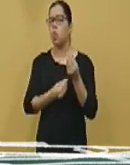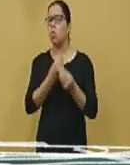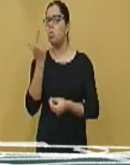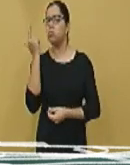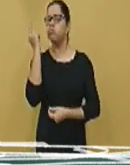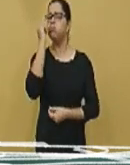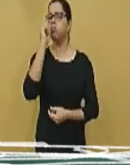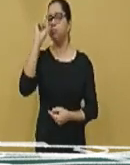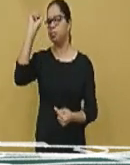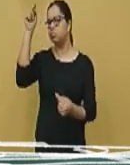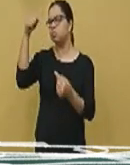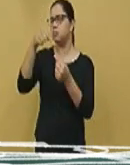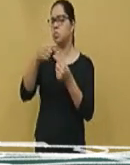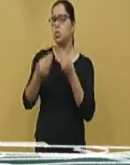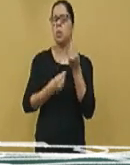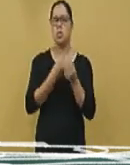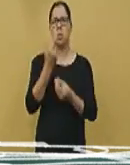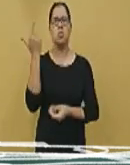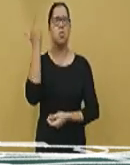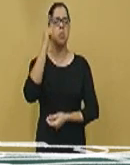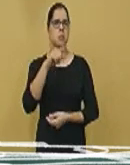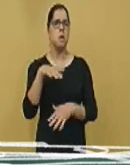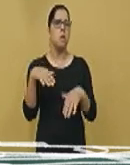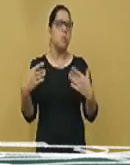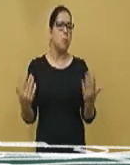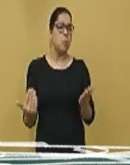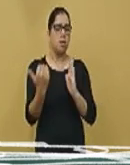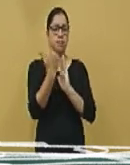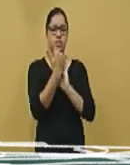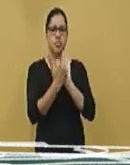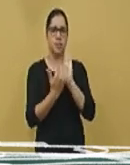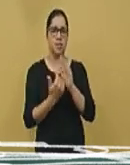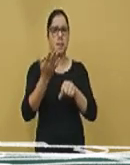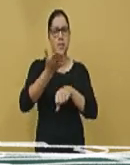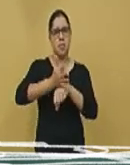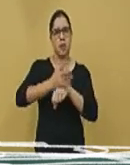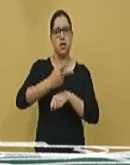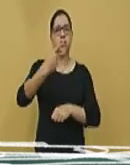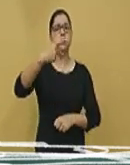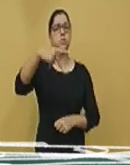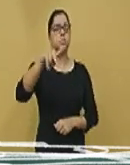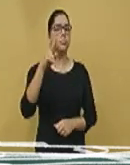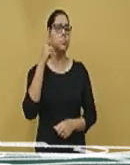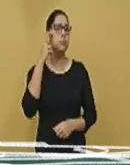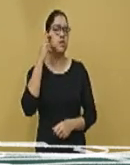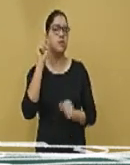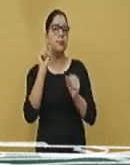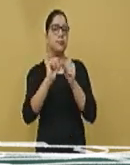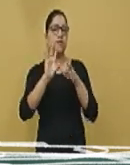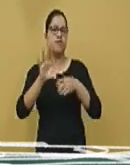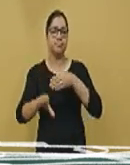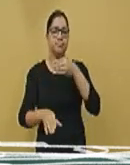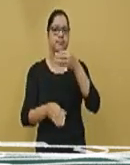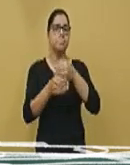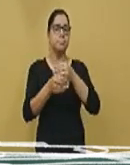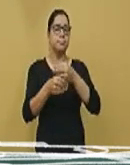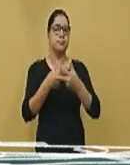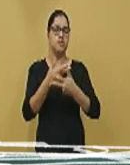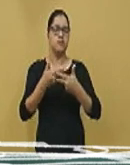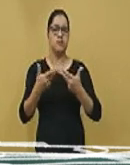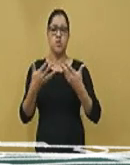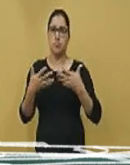na prática? Pergunta ao senhor. Quais medidas podem contribuir para a implementação dessa política de